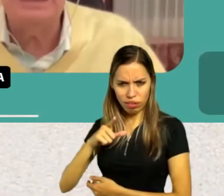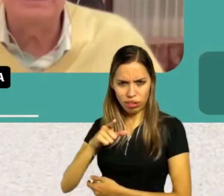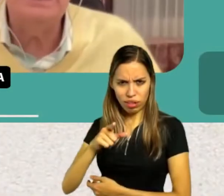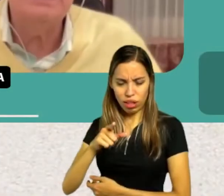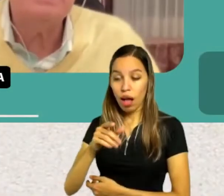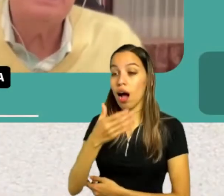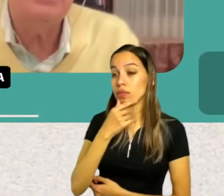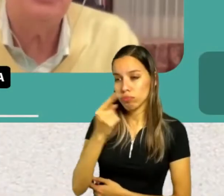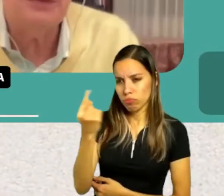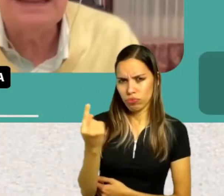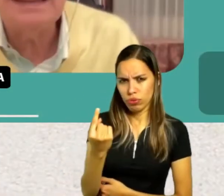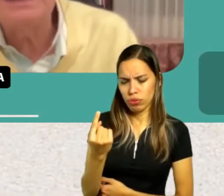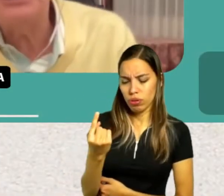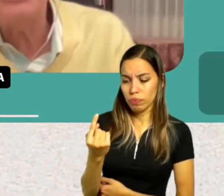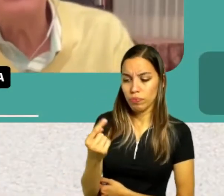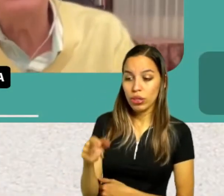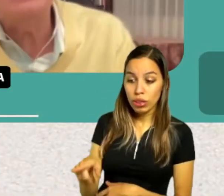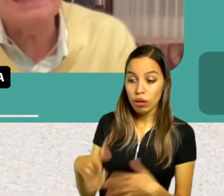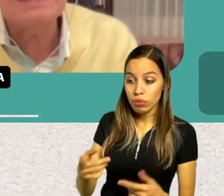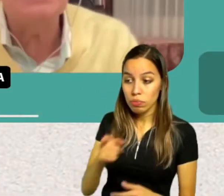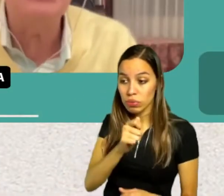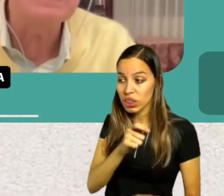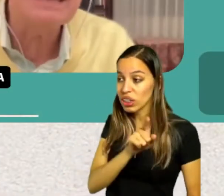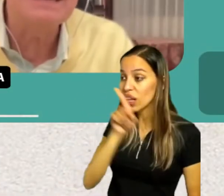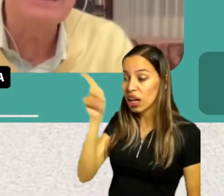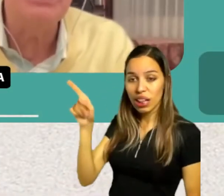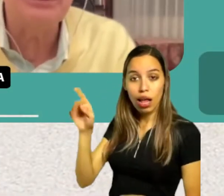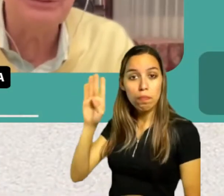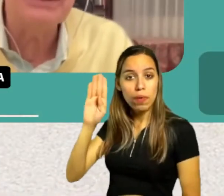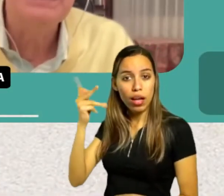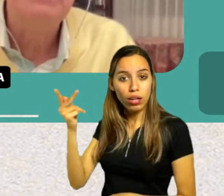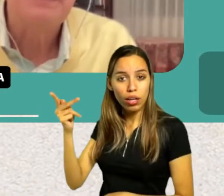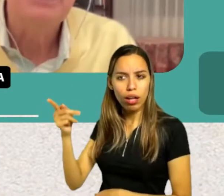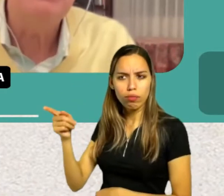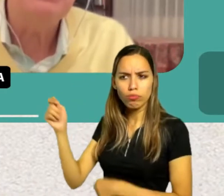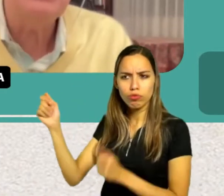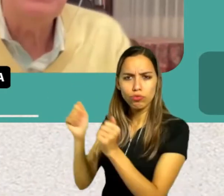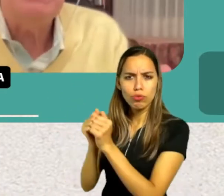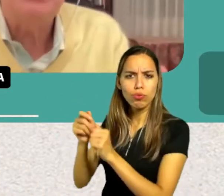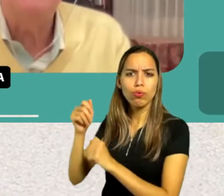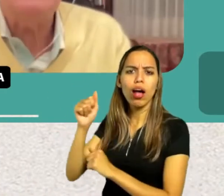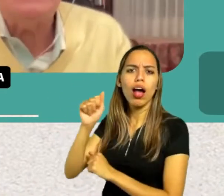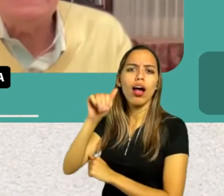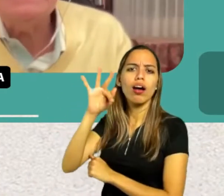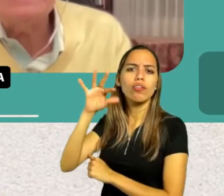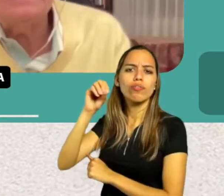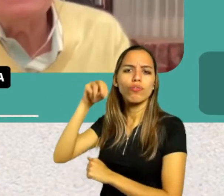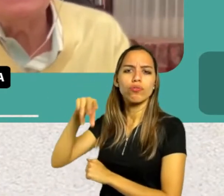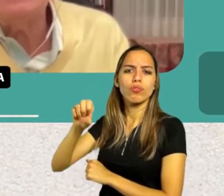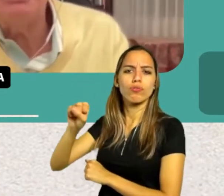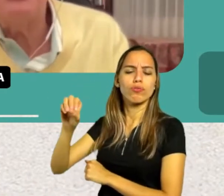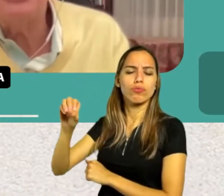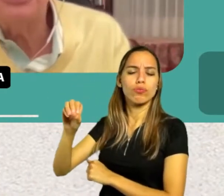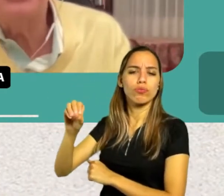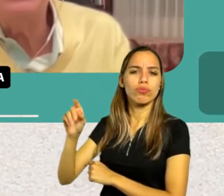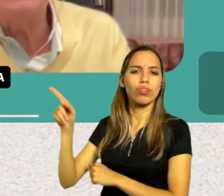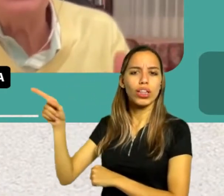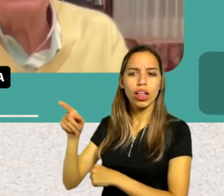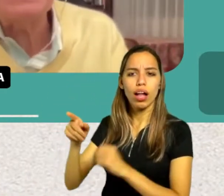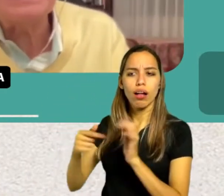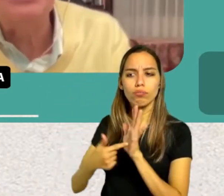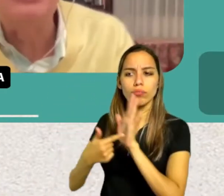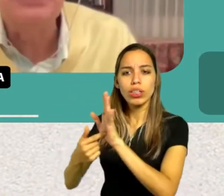ele organiza, ele faz, ele não sei o que, assim conheci o Afonso. E o Afonso veio numa coerência esse tempo todo